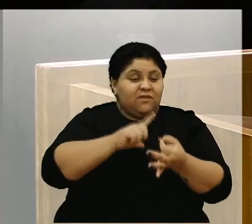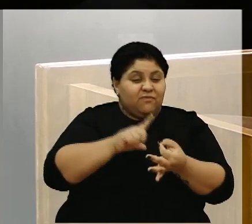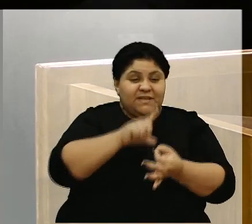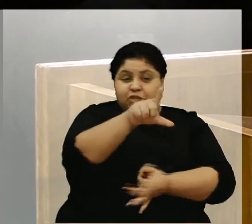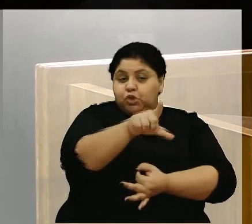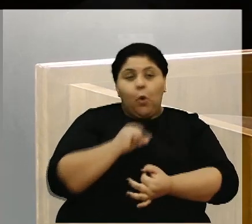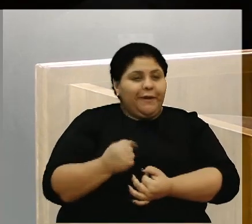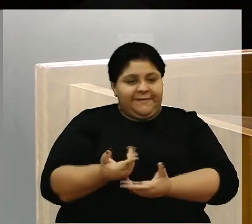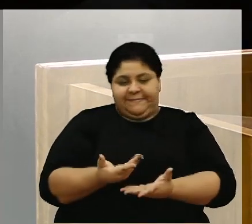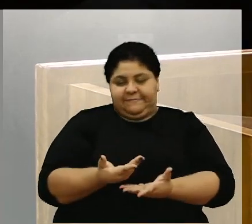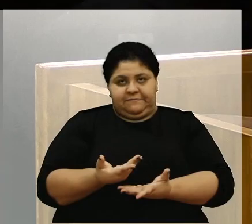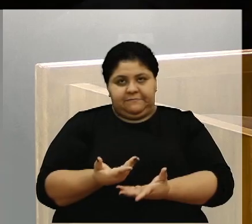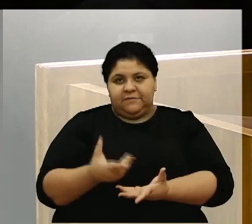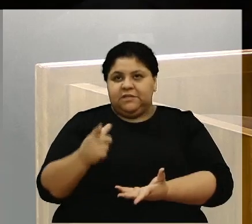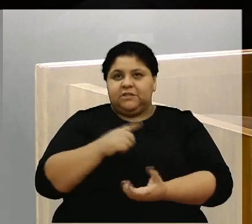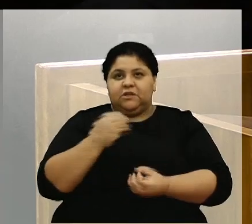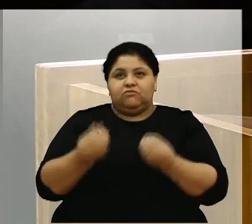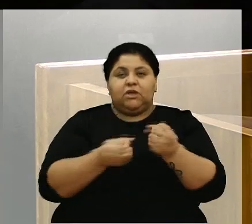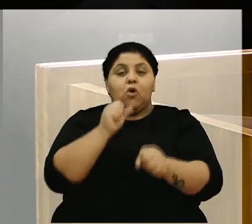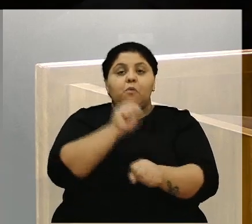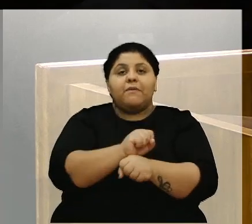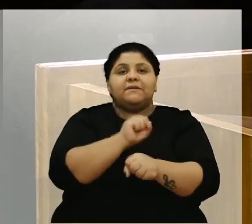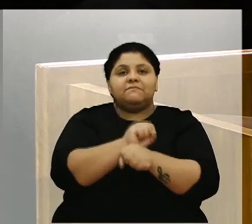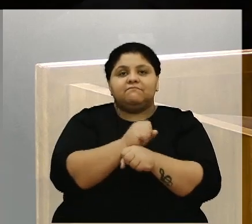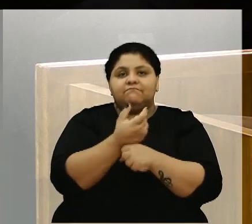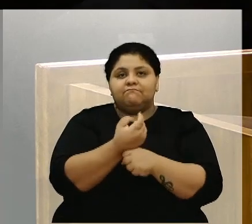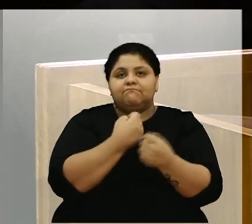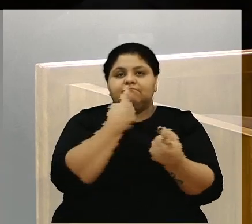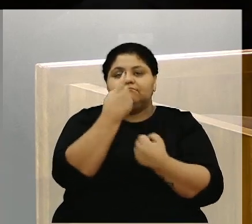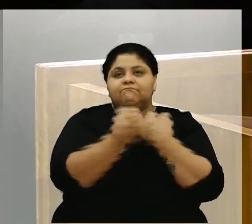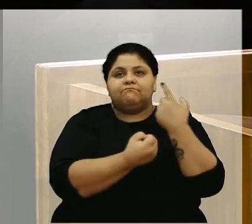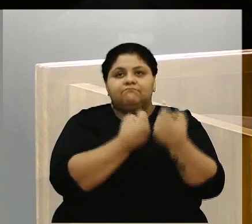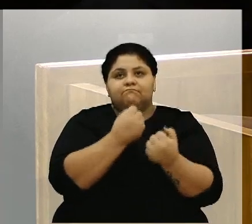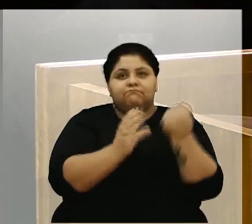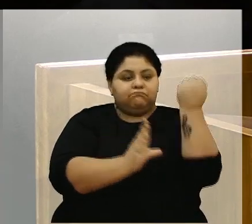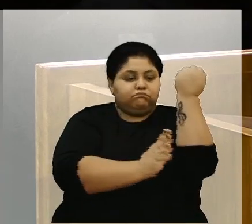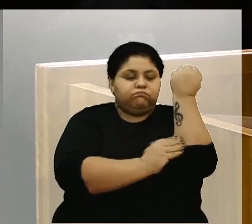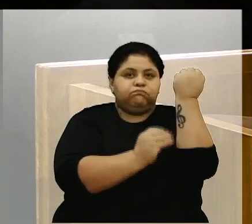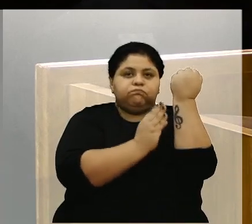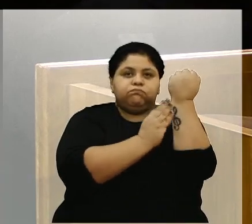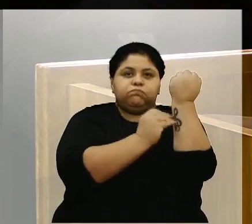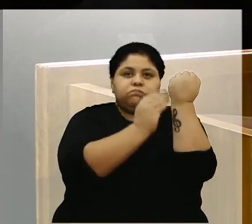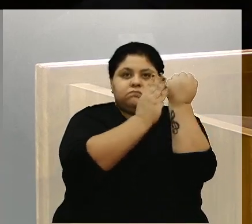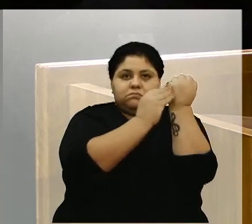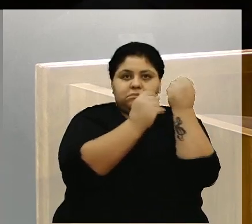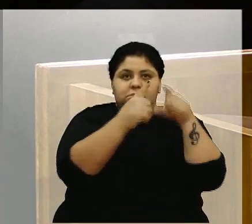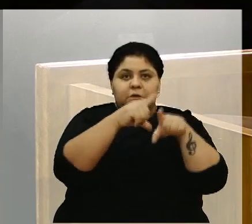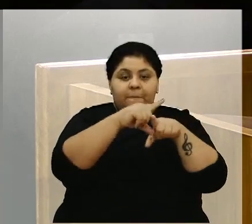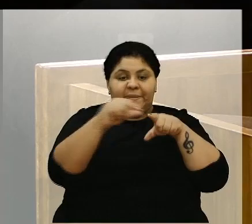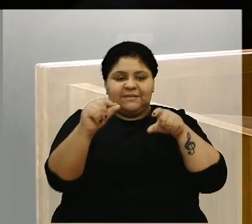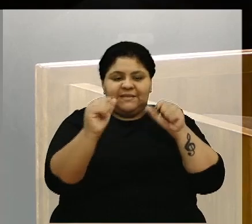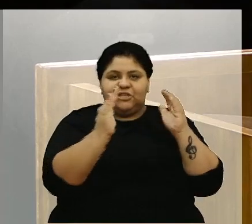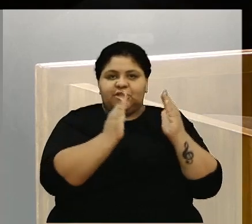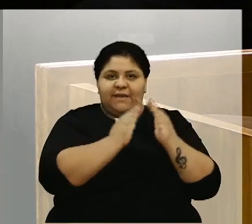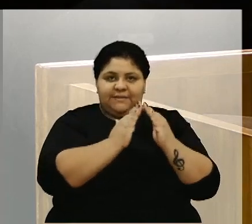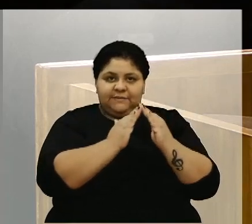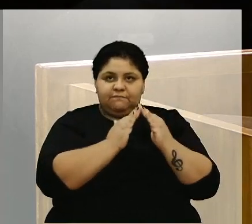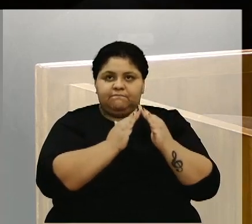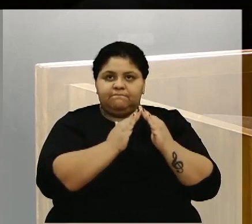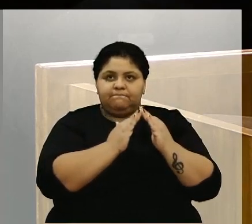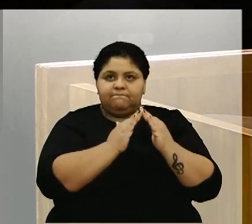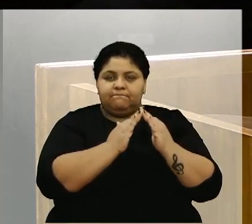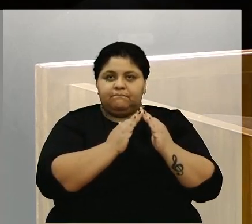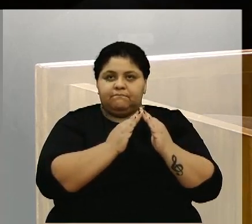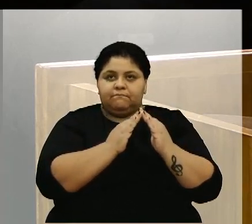opção e não tem como esperar algumas questões burocráticas para sair da sua residência. Caso do